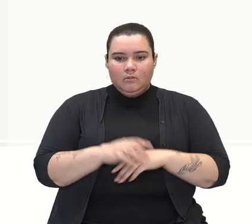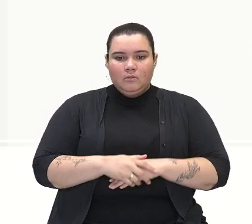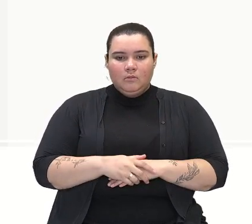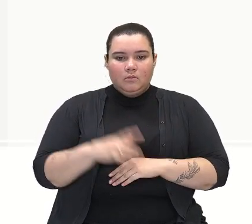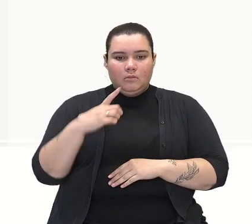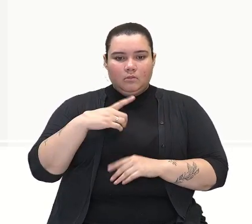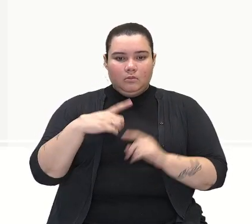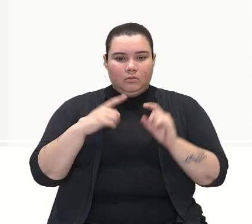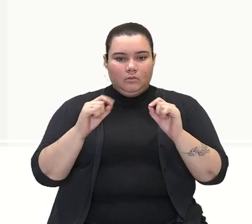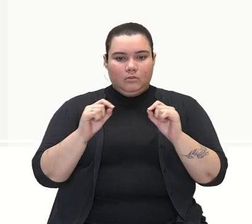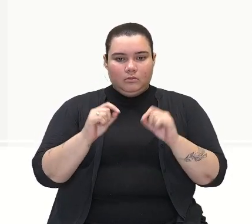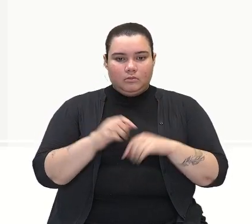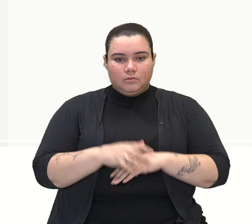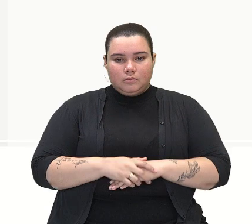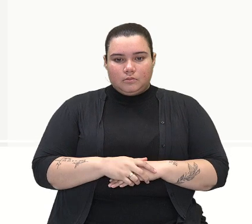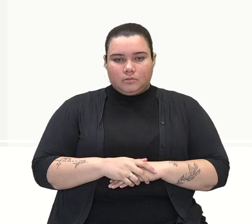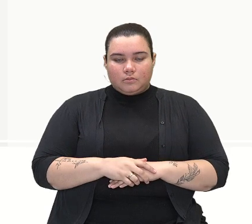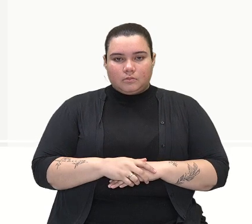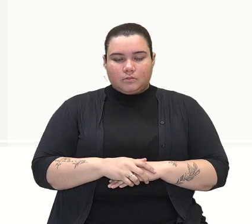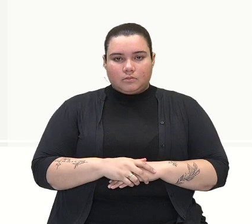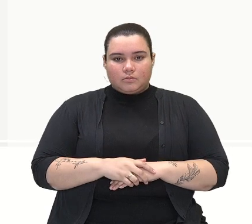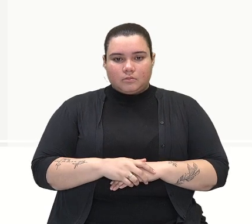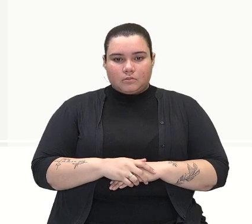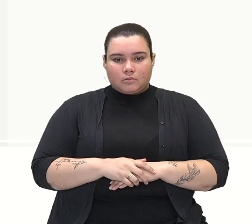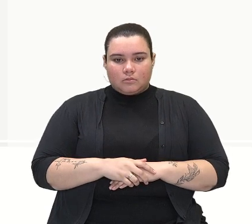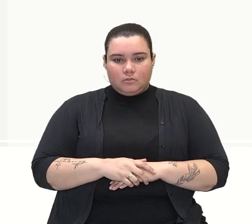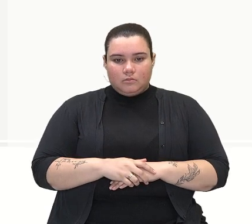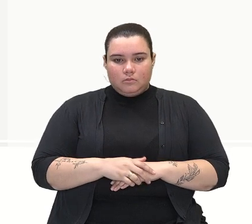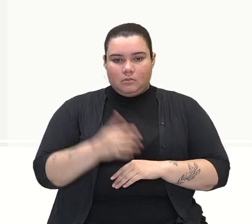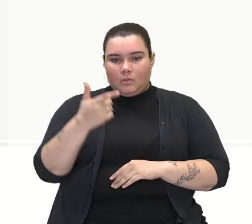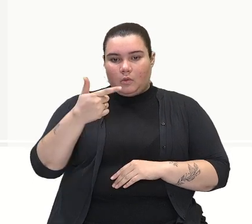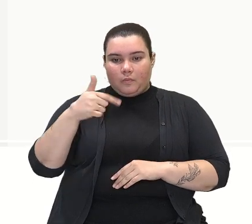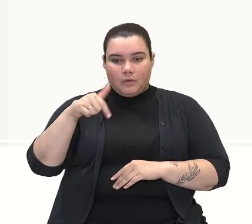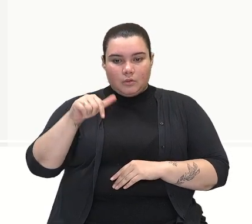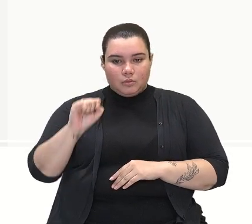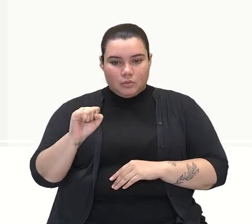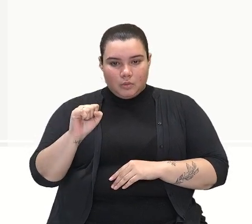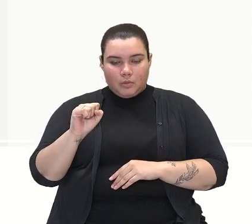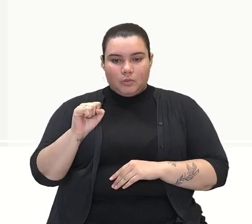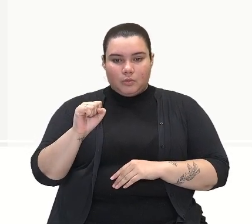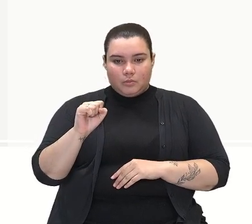Então nós temos aí 28